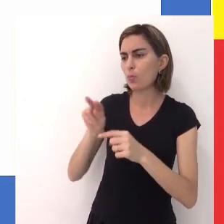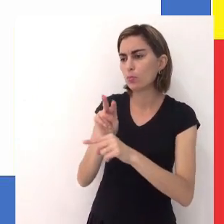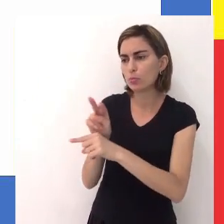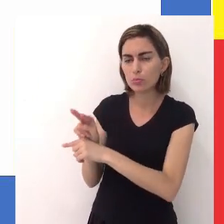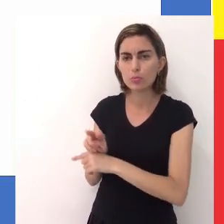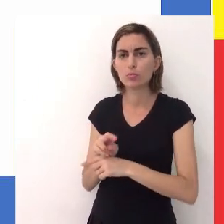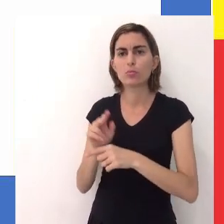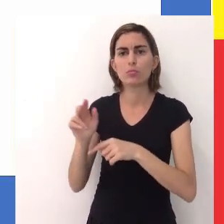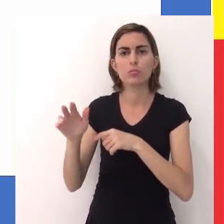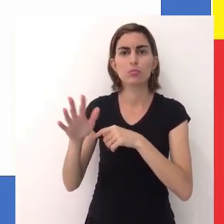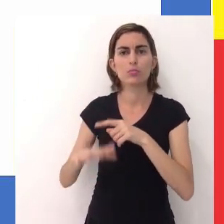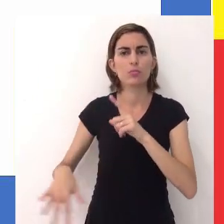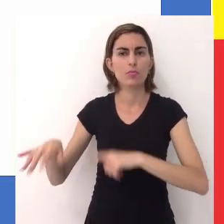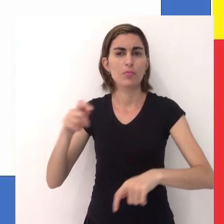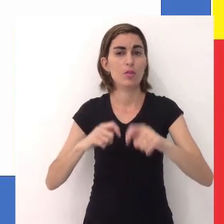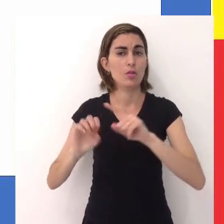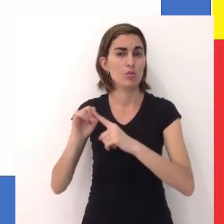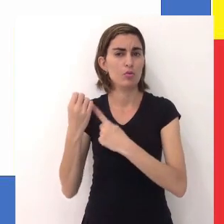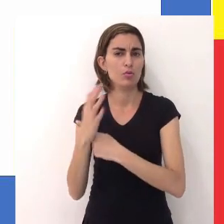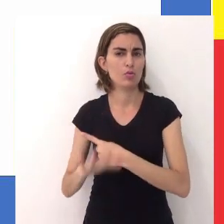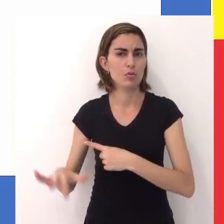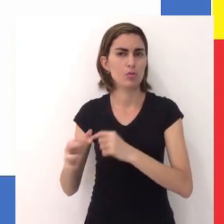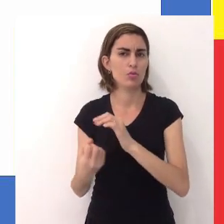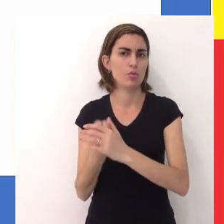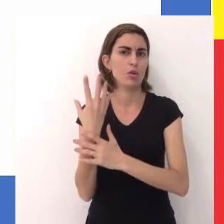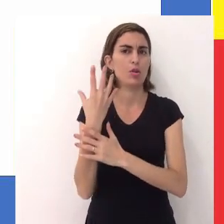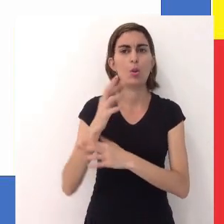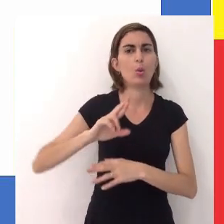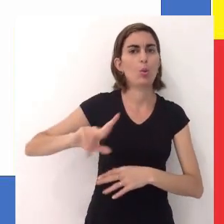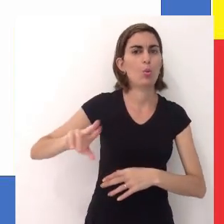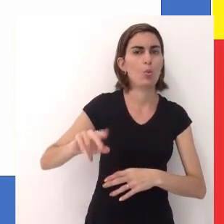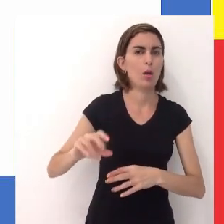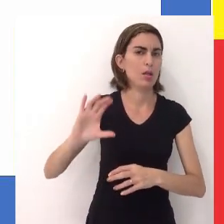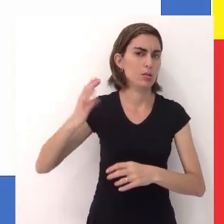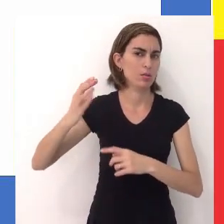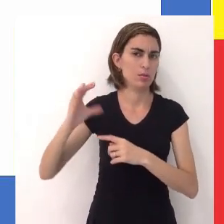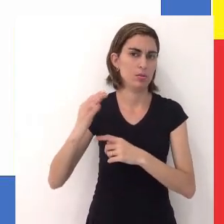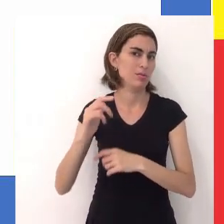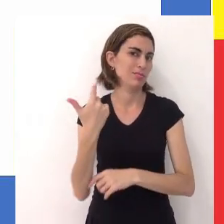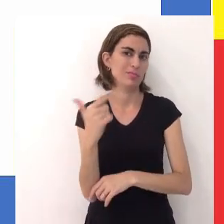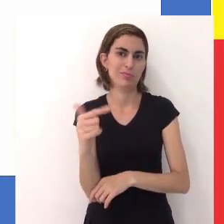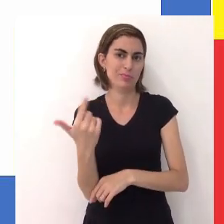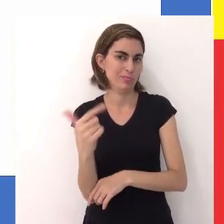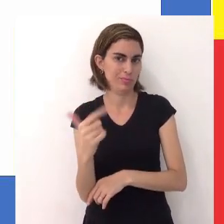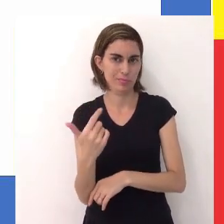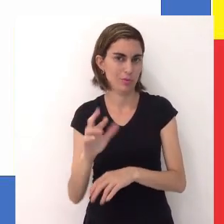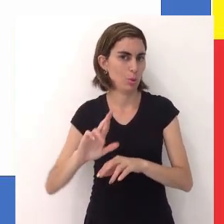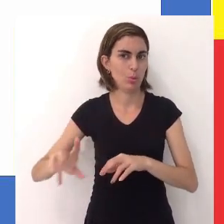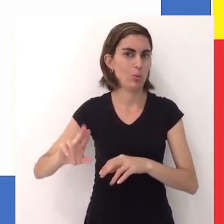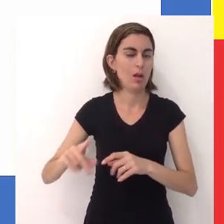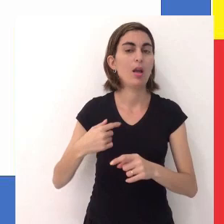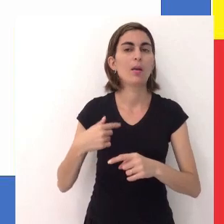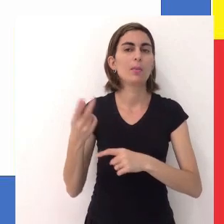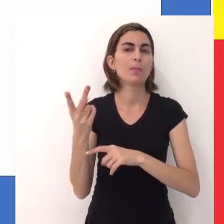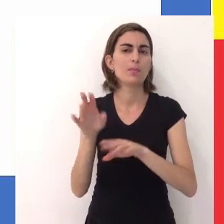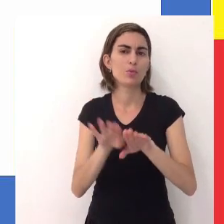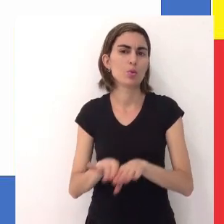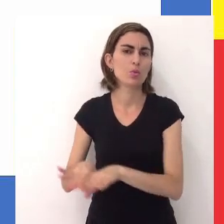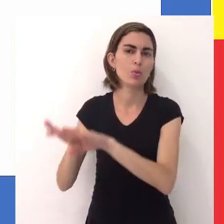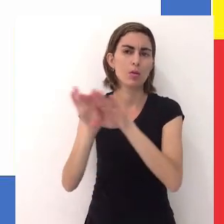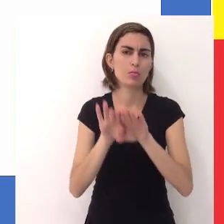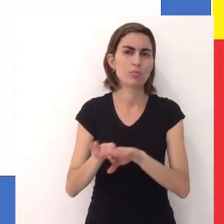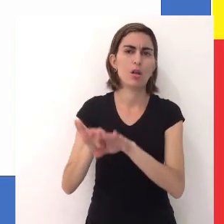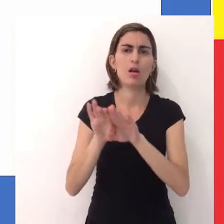de controle. Tá? Esse socialismo que surge não é o socialismo científico, tá? Que é um socialismo que busca uma